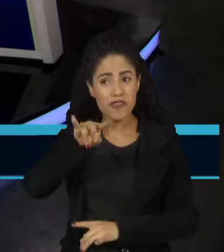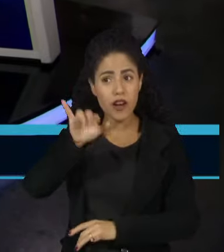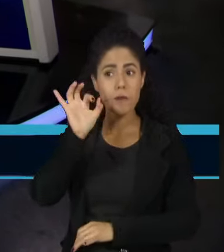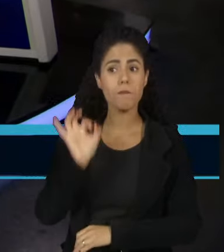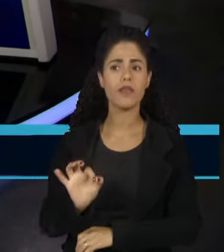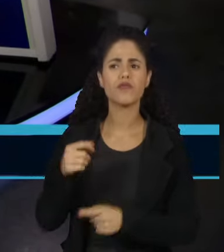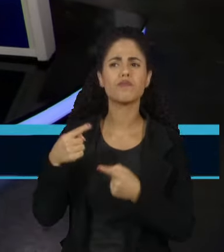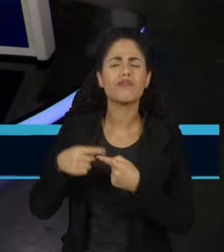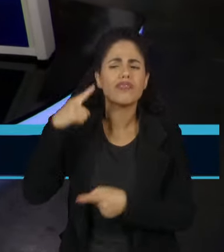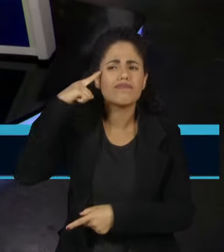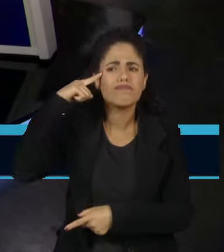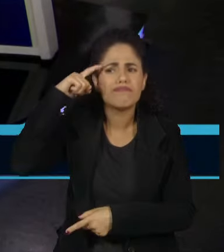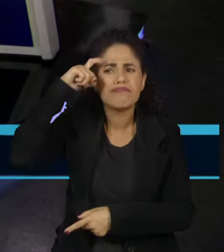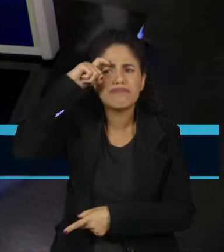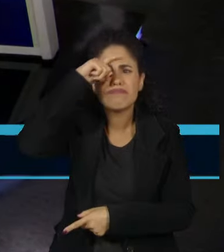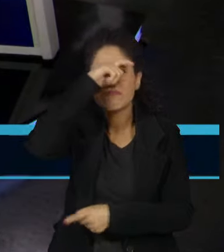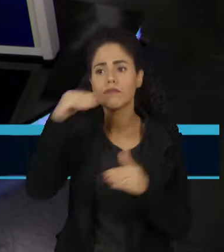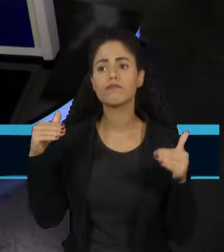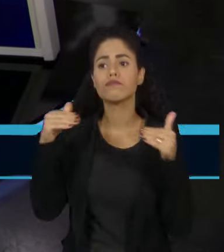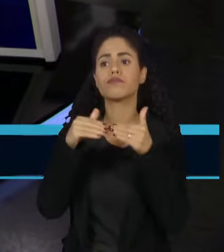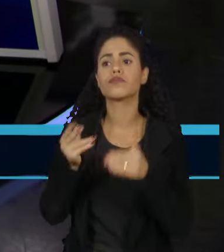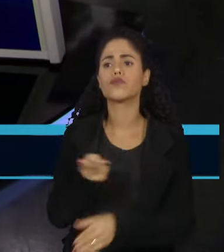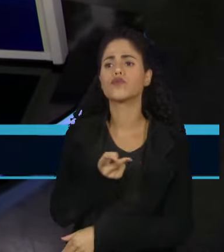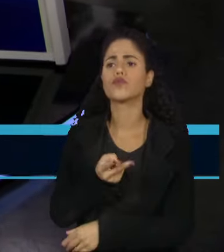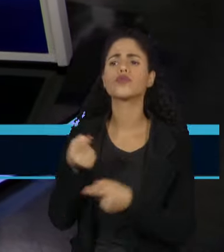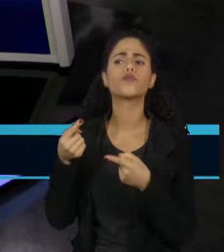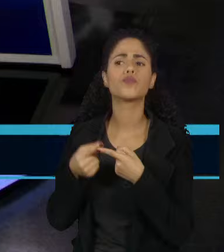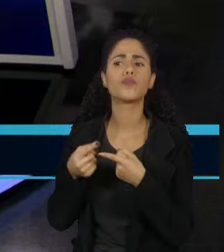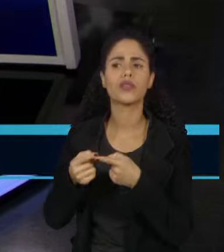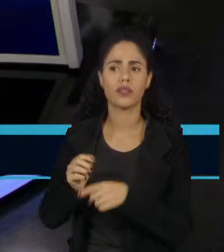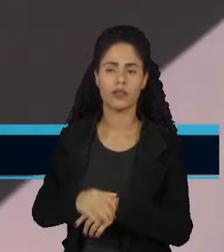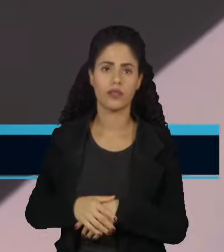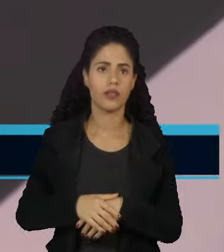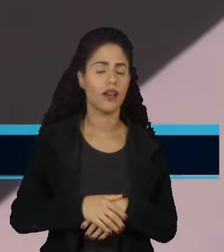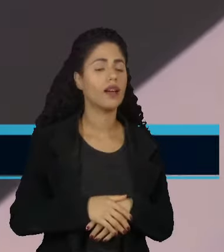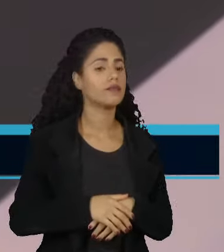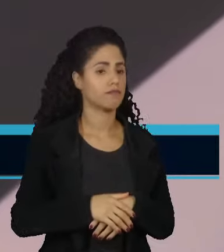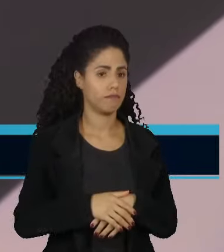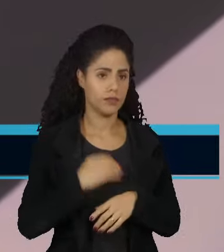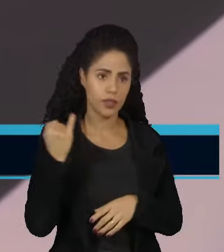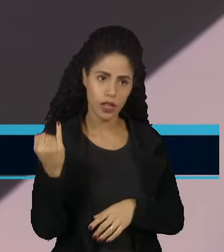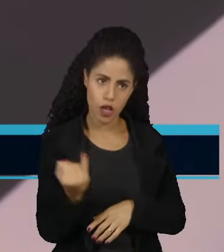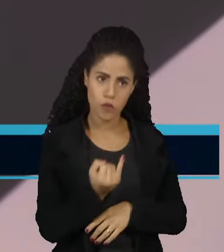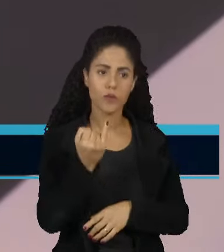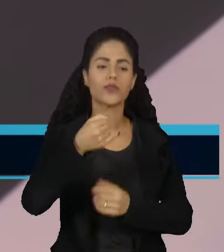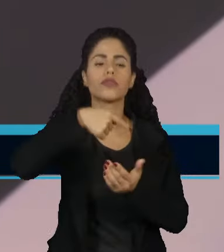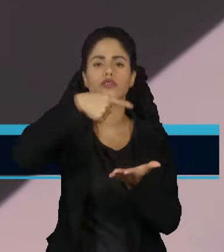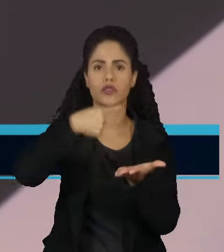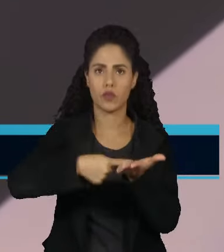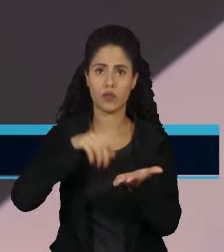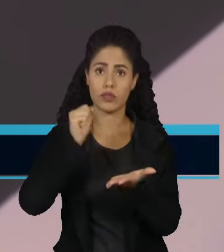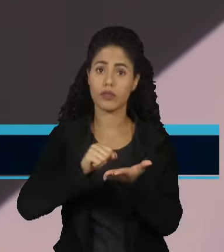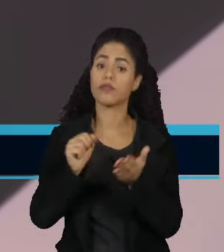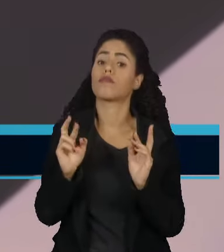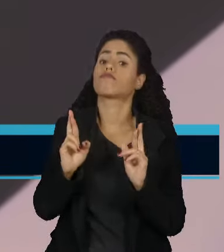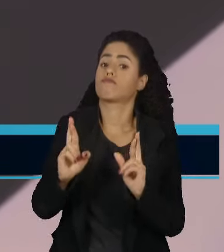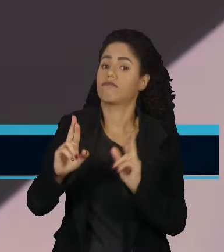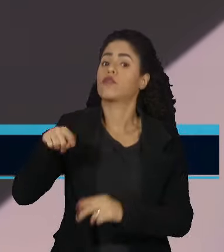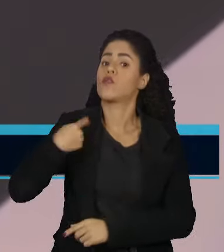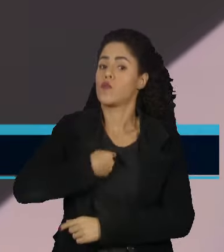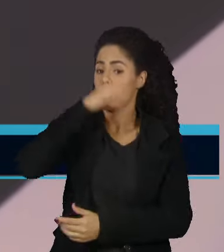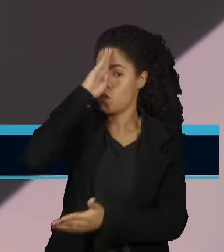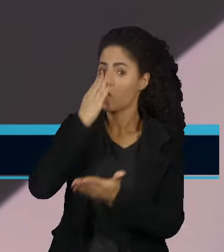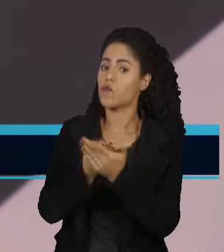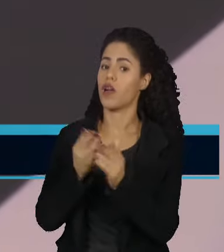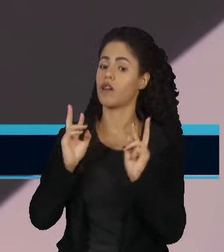que que está tão difícil chegar a um consenso? Me parece muito importante essa negociação e espero que, de fato, a gente possa confiar